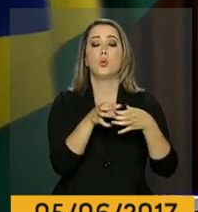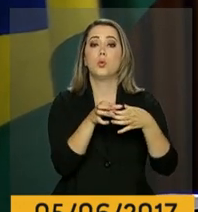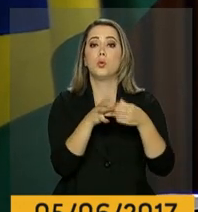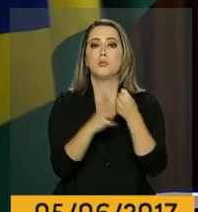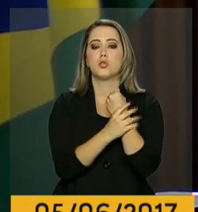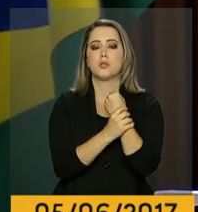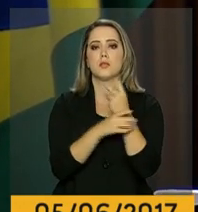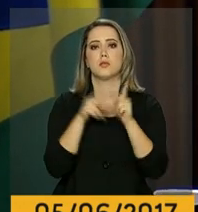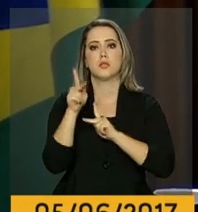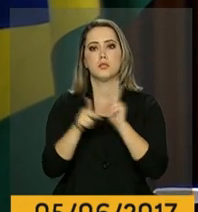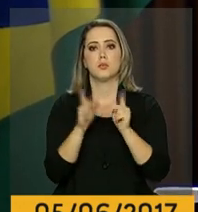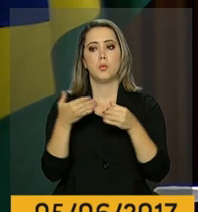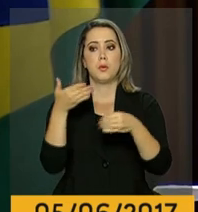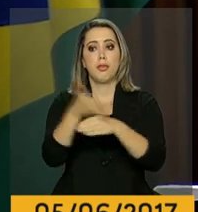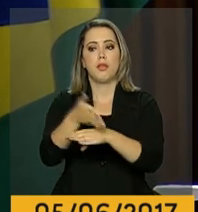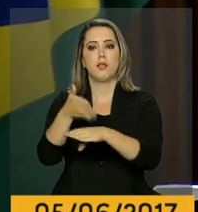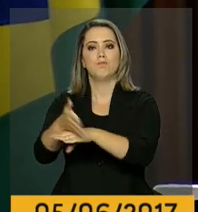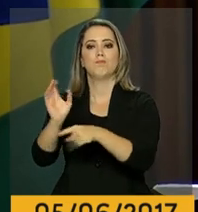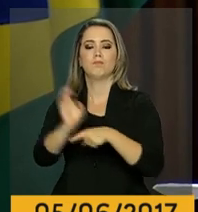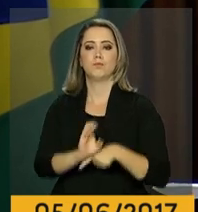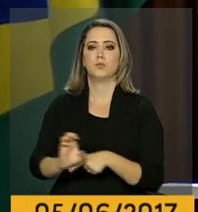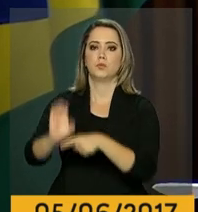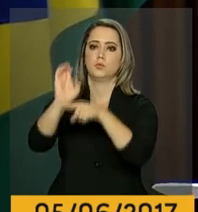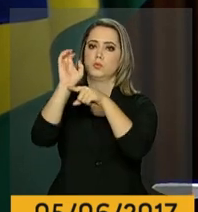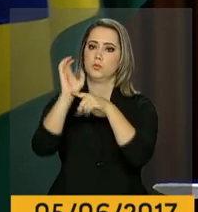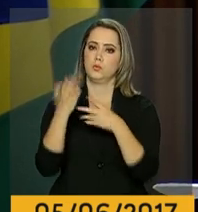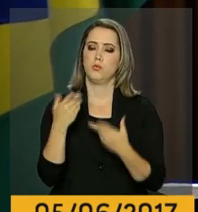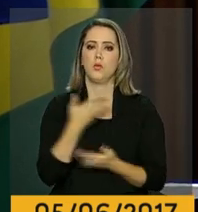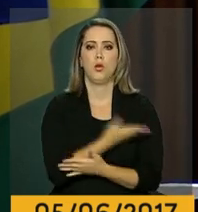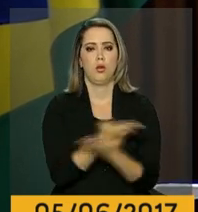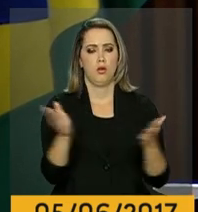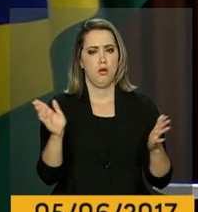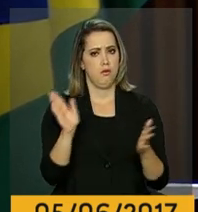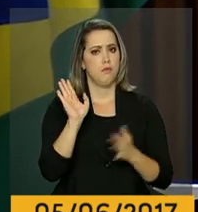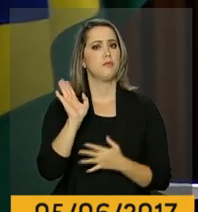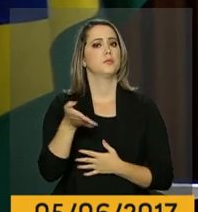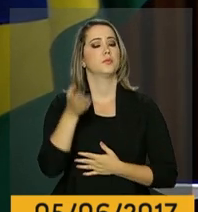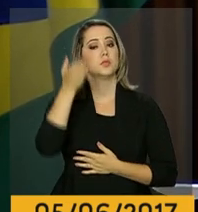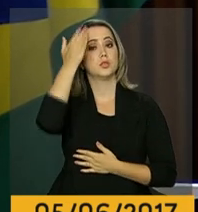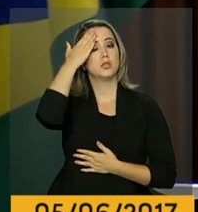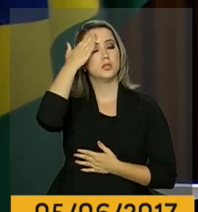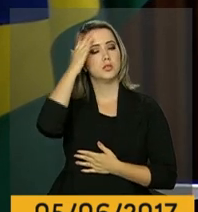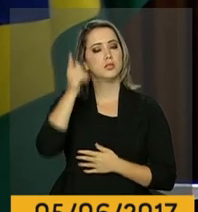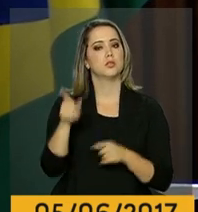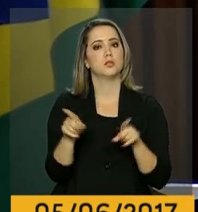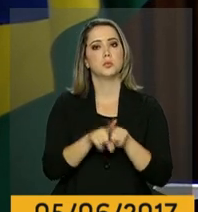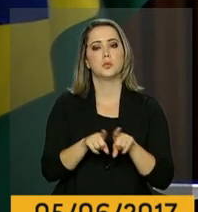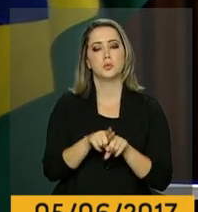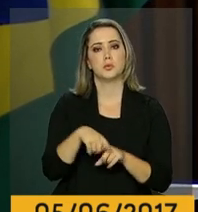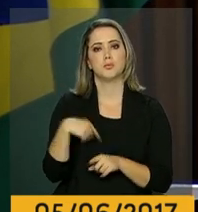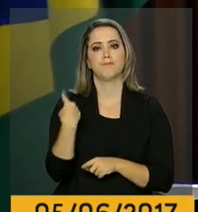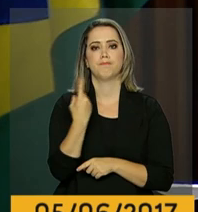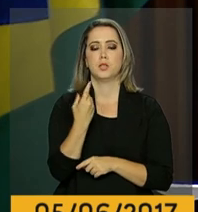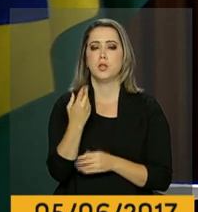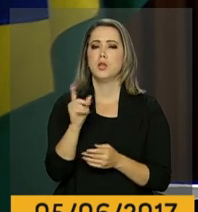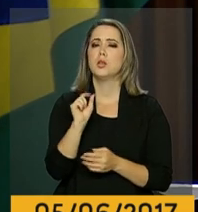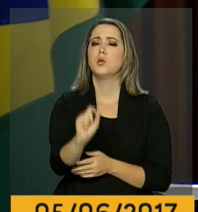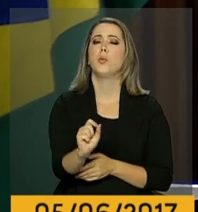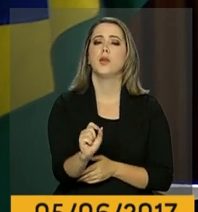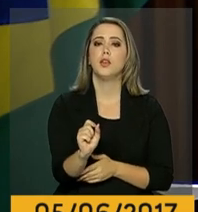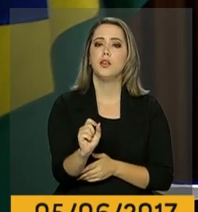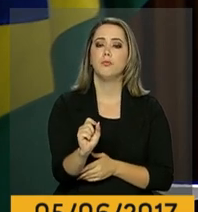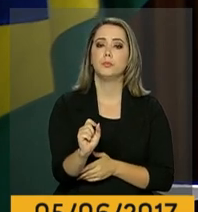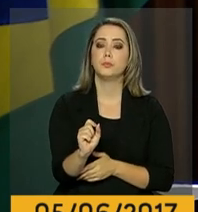eh brasileiros e os senhores sabem que até sequencialmente o que aconteceu foi que